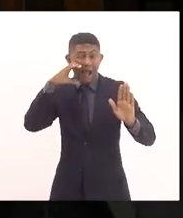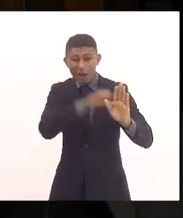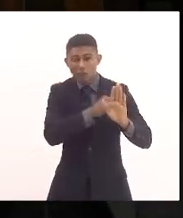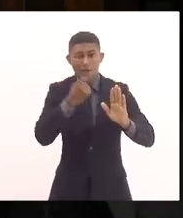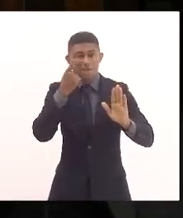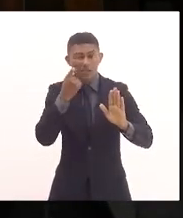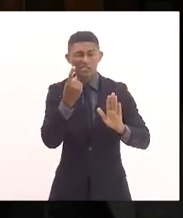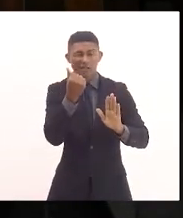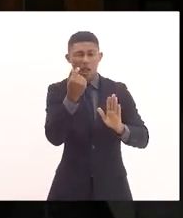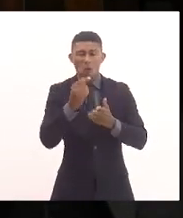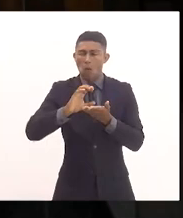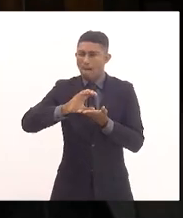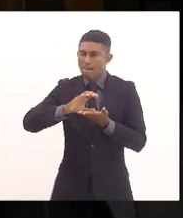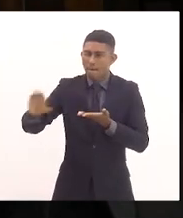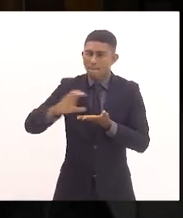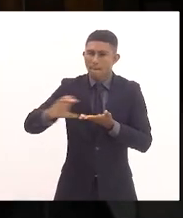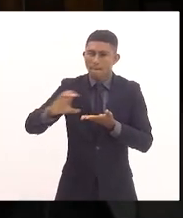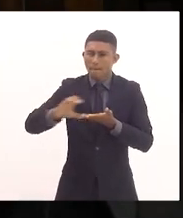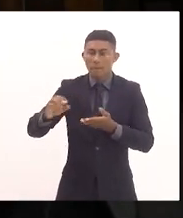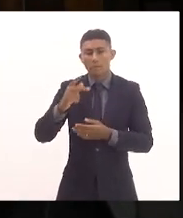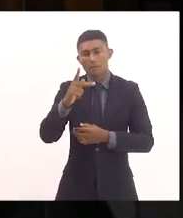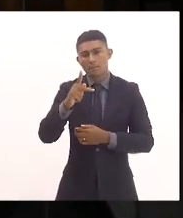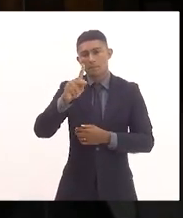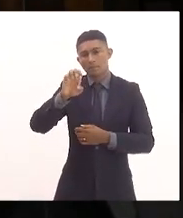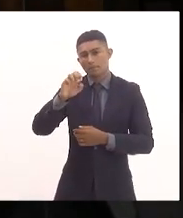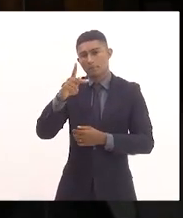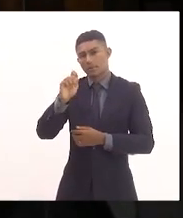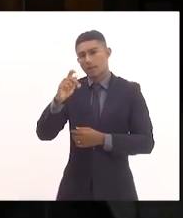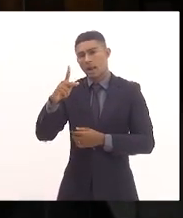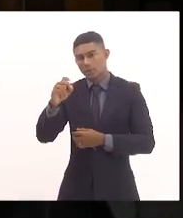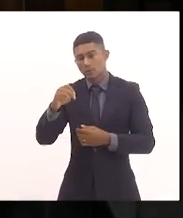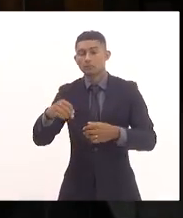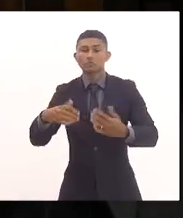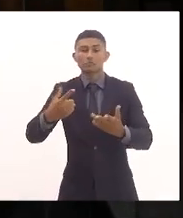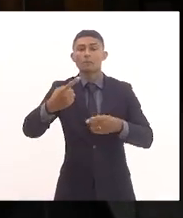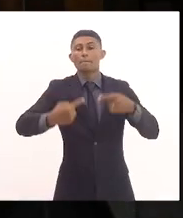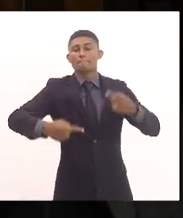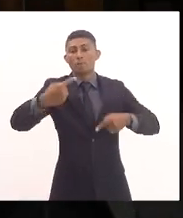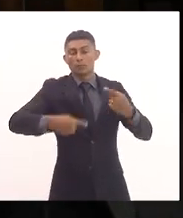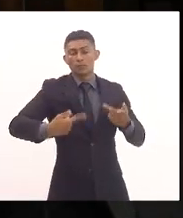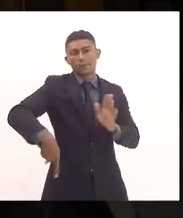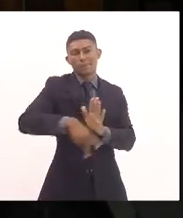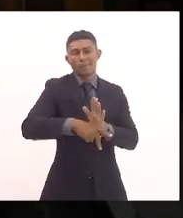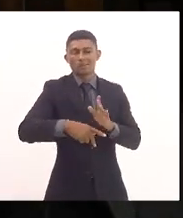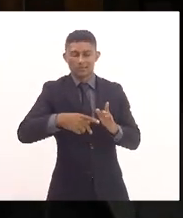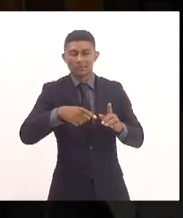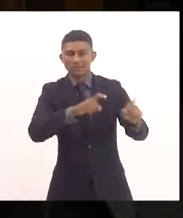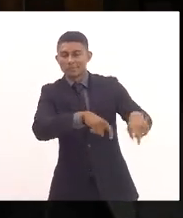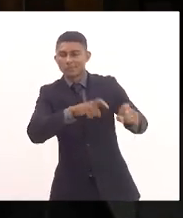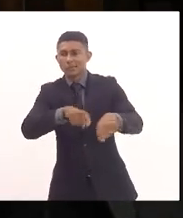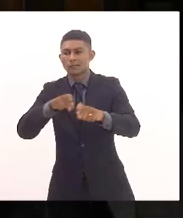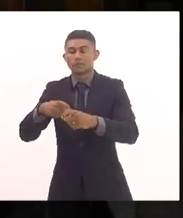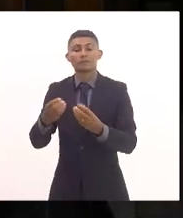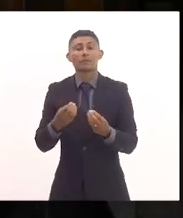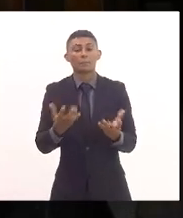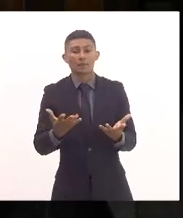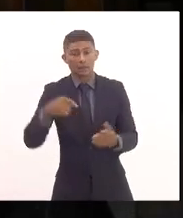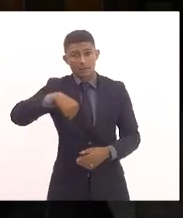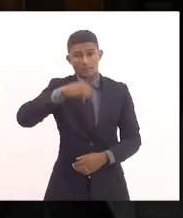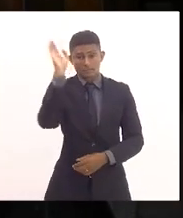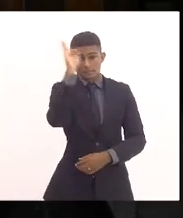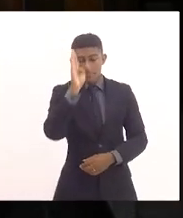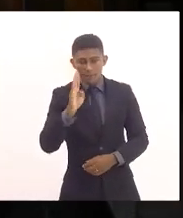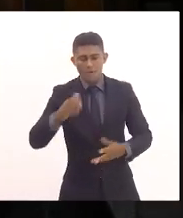recursos chegando no PEAPO, chegando na Política Estadual de Agricultura Urbana. Para acabar com a fome no